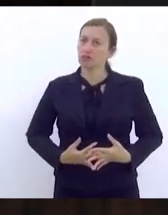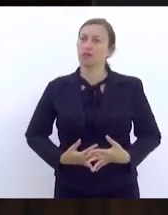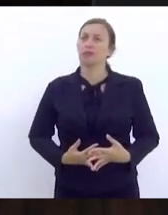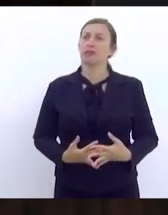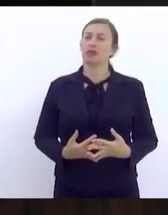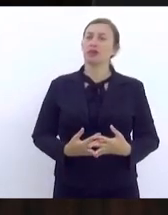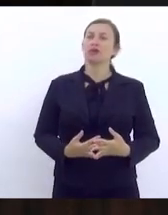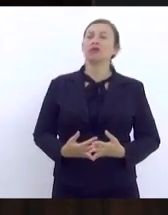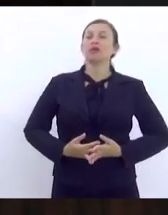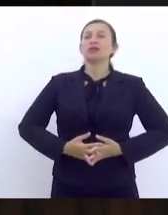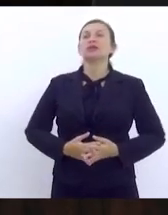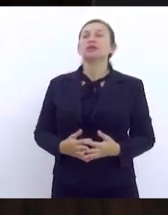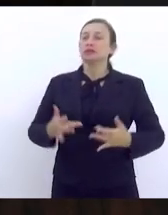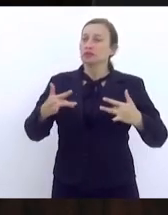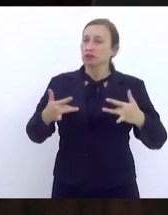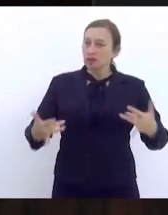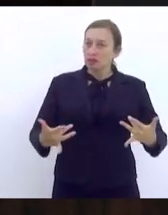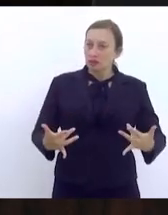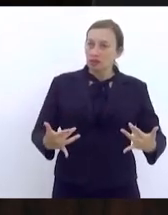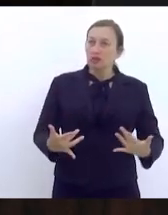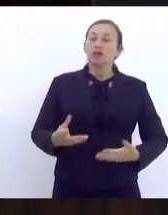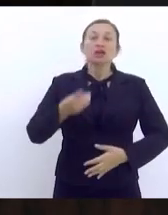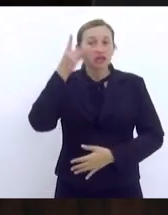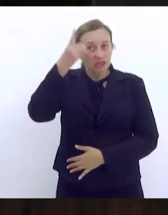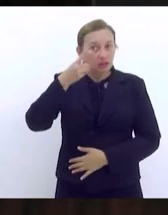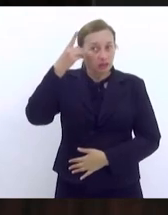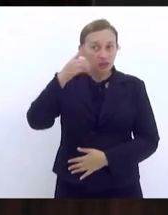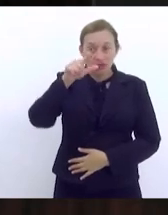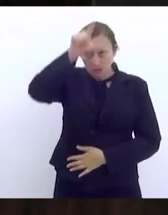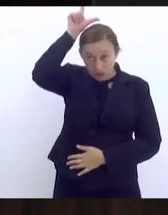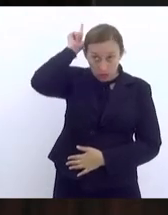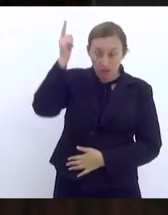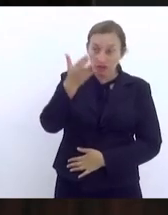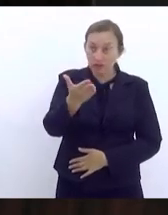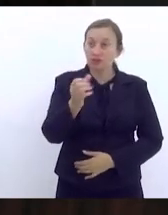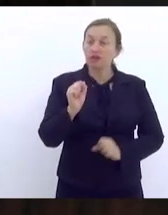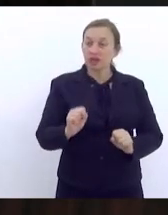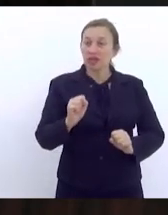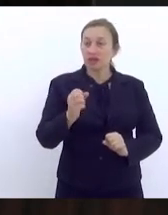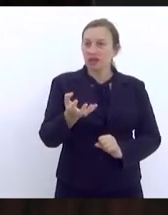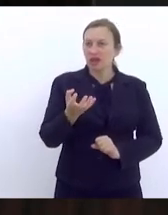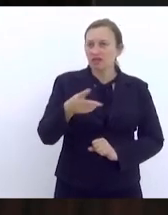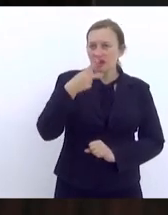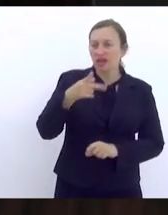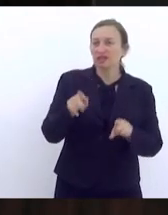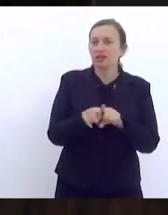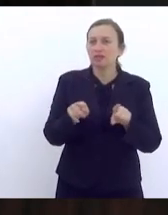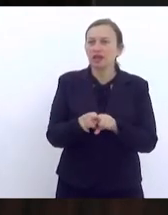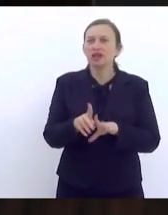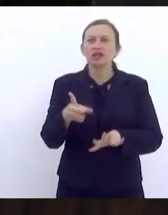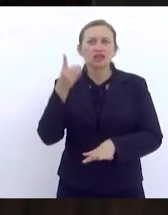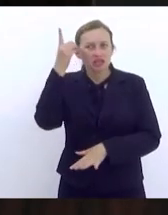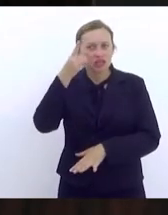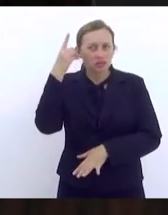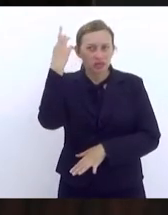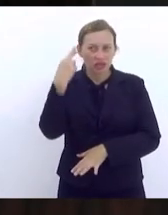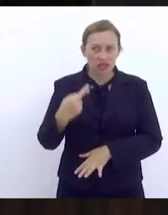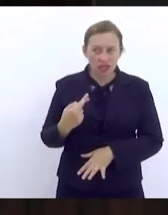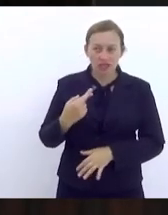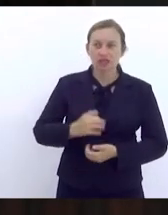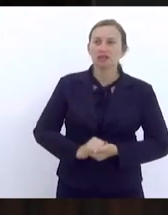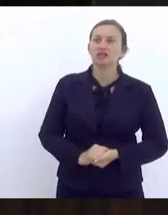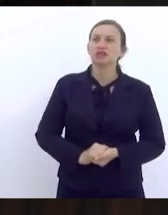a gente presta aí a nossa solidariedade Deputado Luiz Paulo quer se inscrever também a deputada Renata